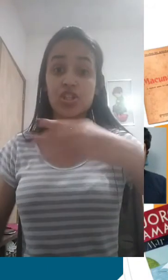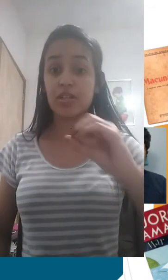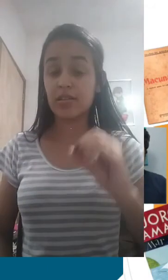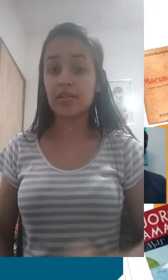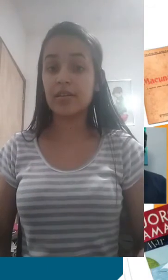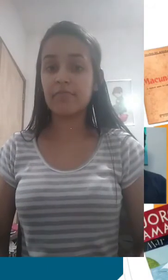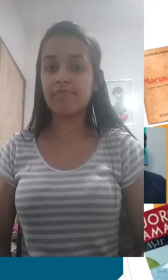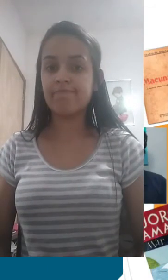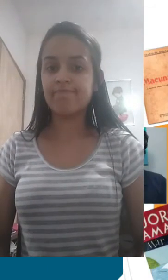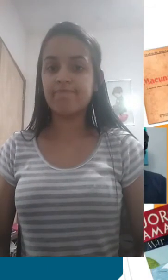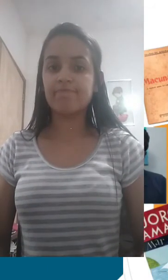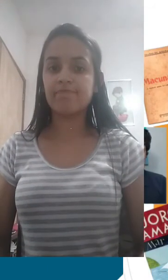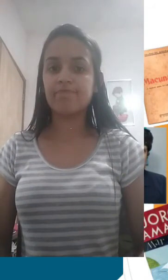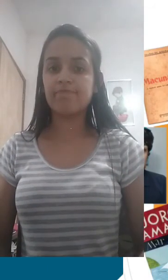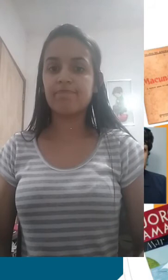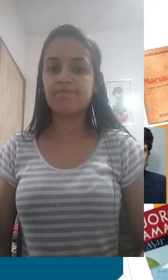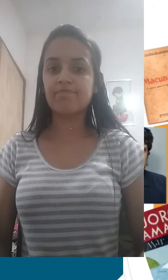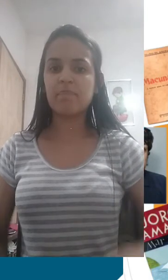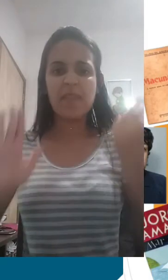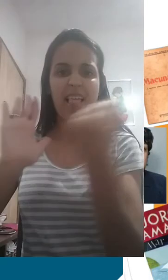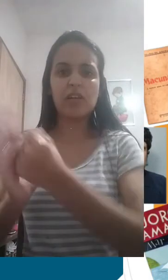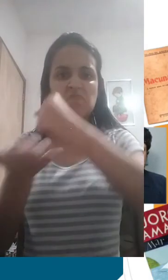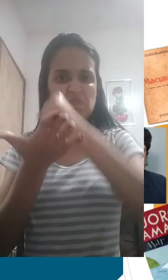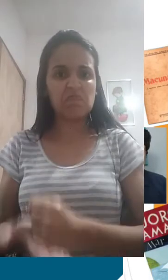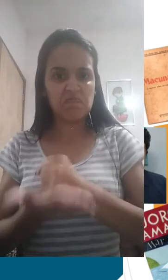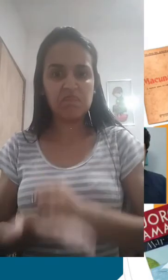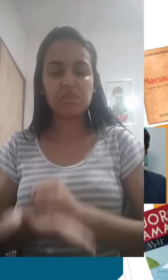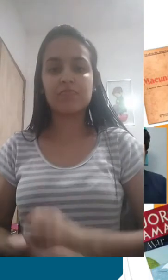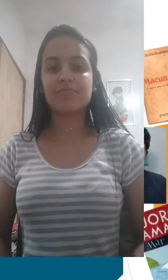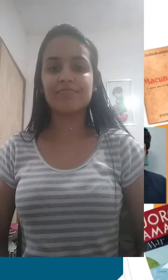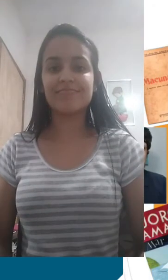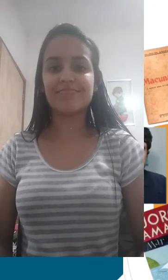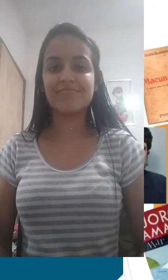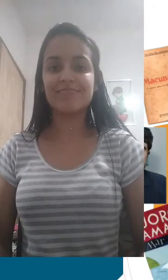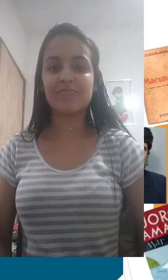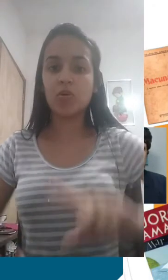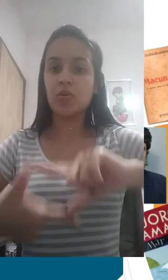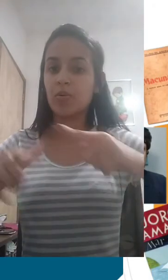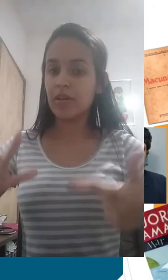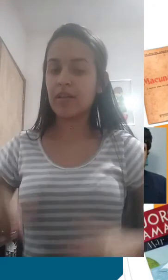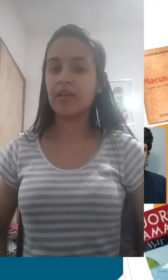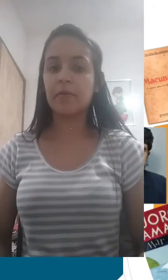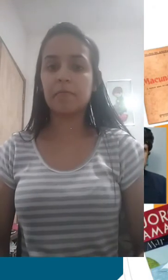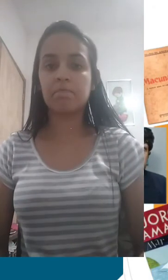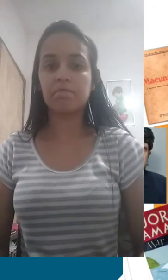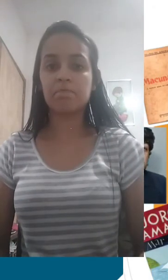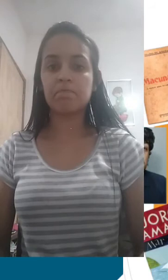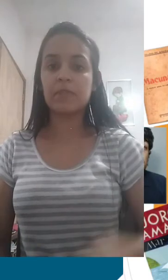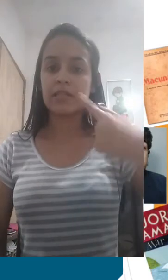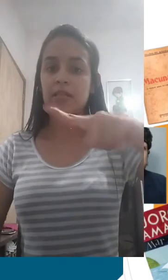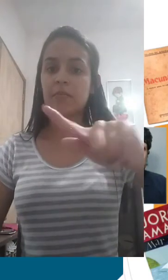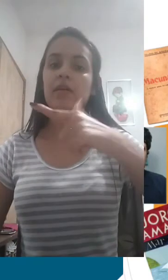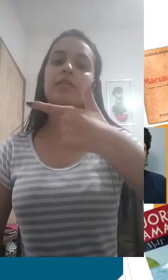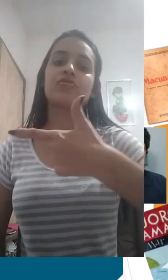consolidação dos ideais modernistas apresentados na Semana de 22, pois este evento marcou o